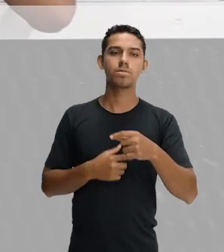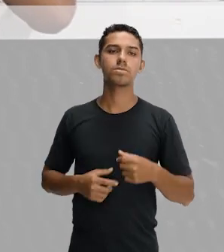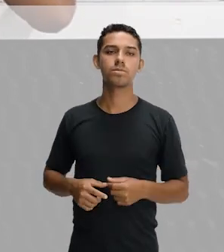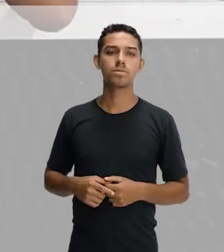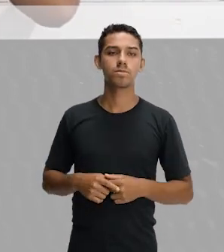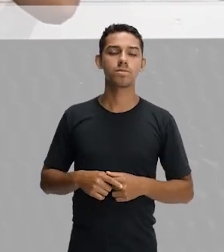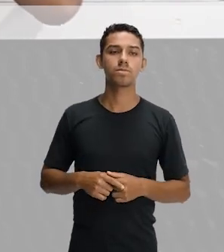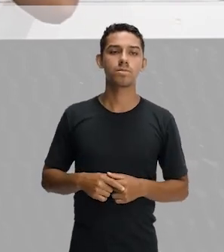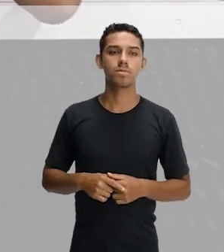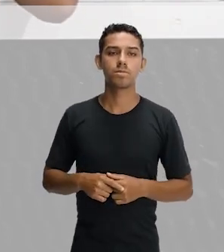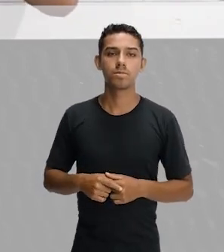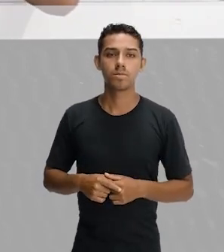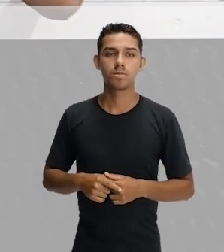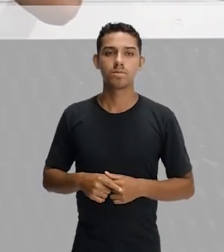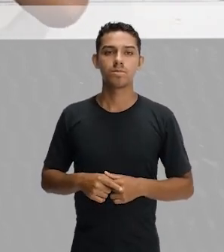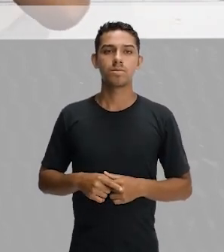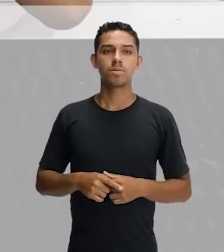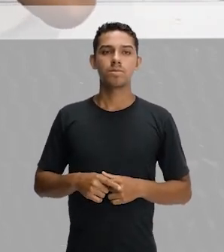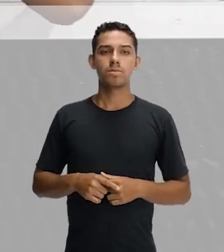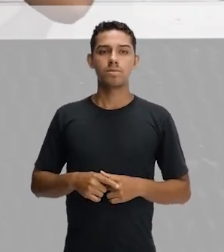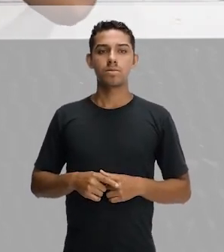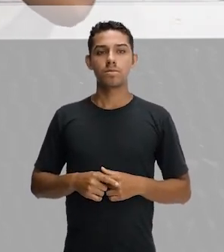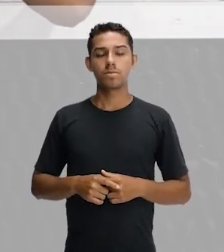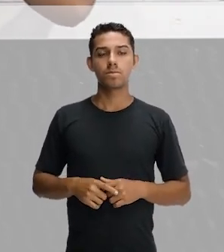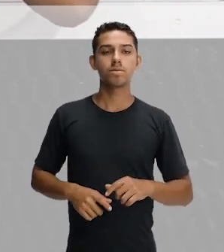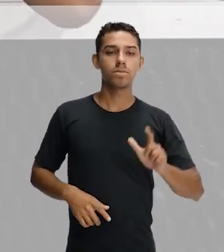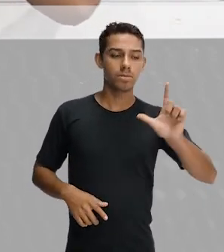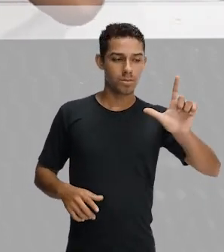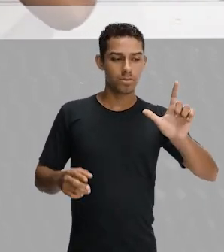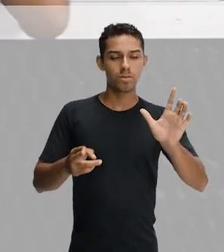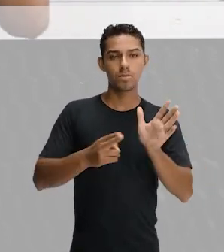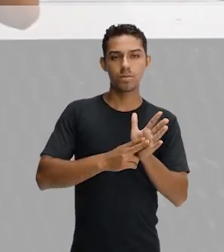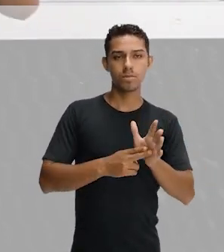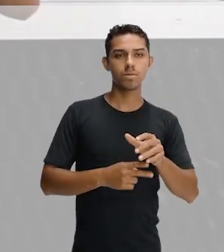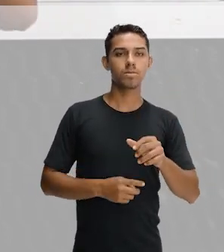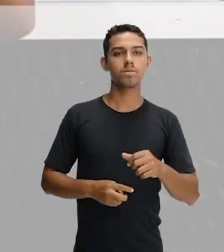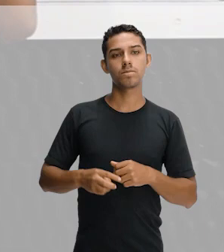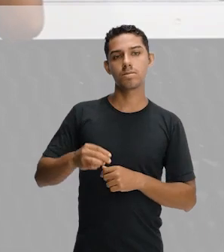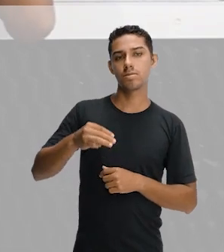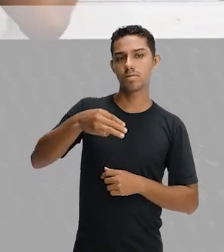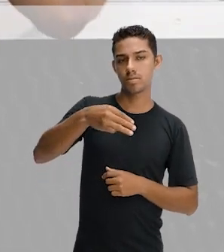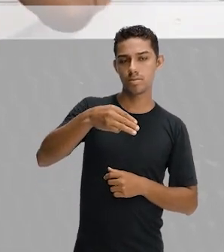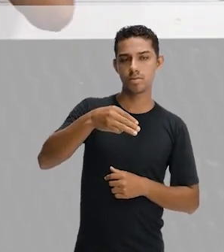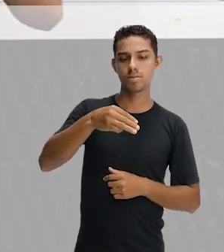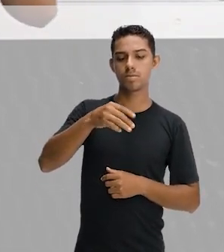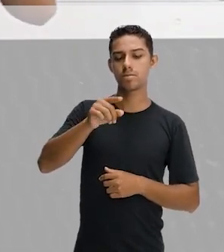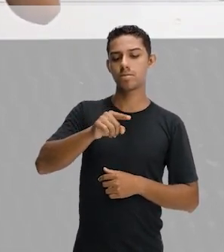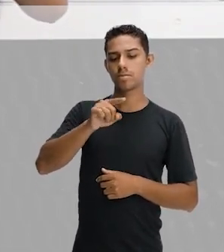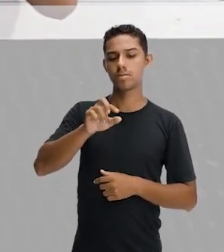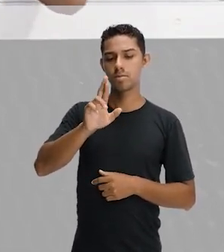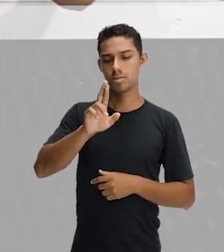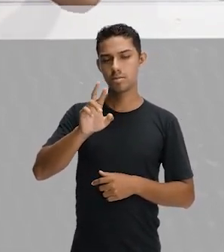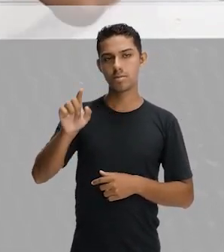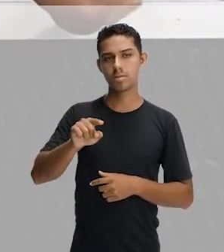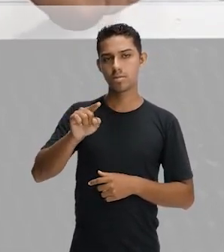ser massa, raio, velocidade linear.